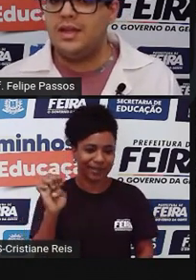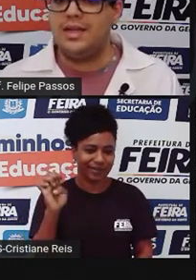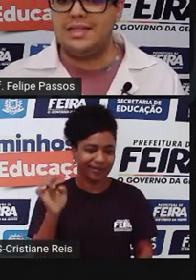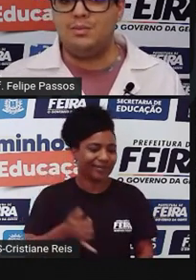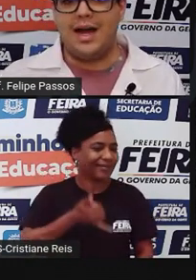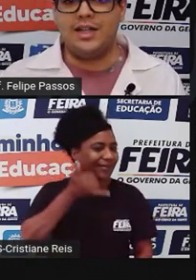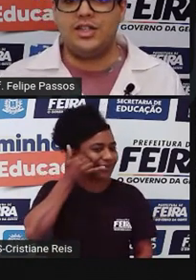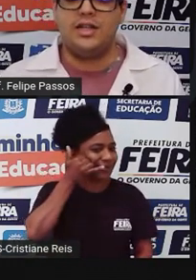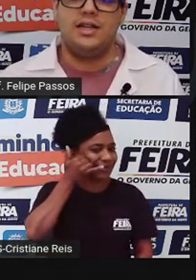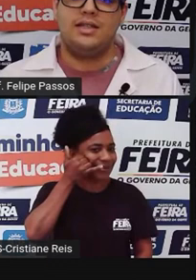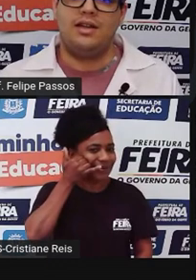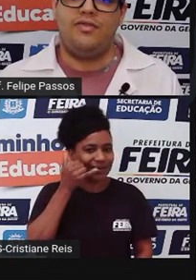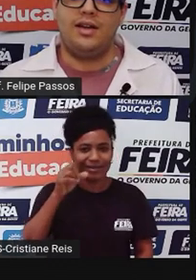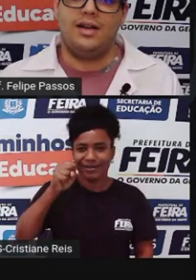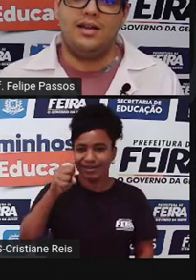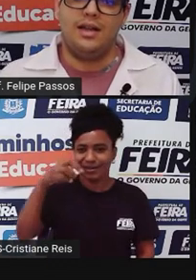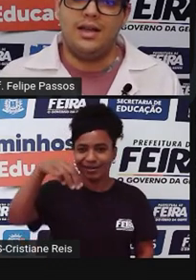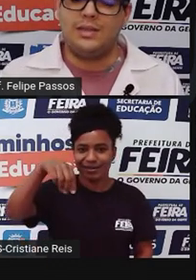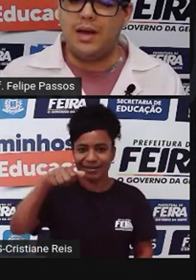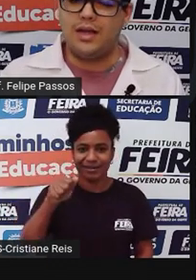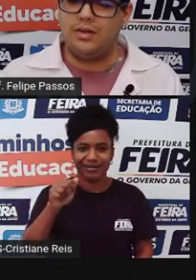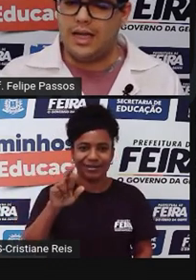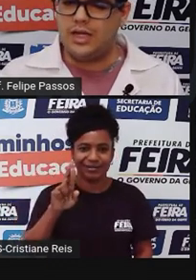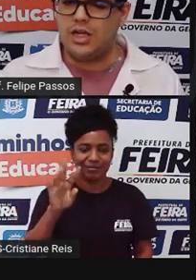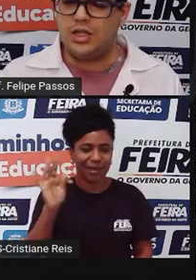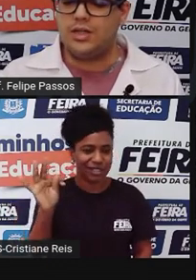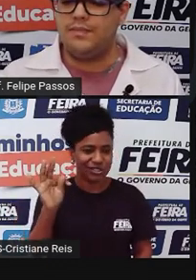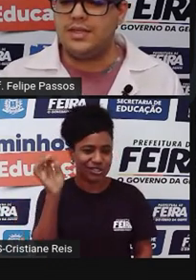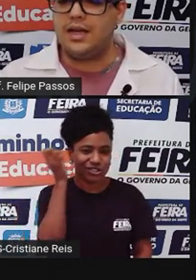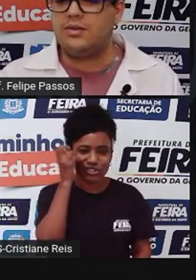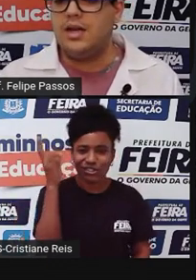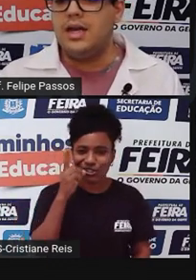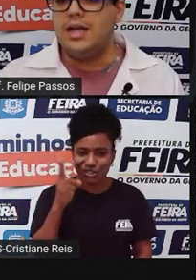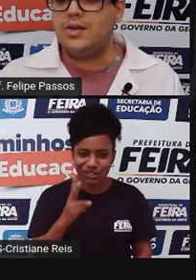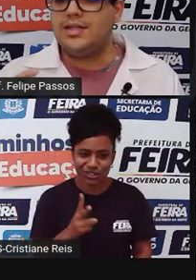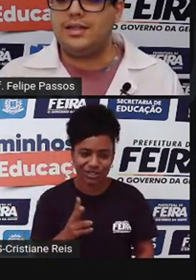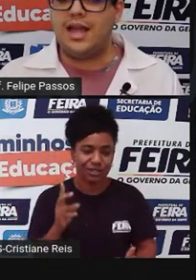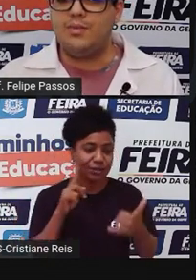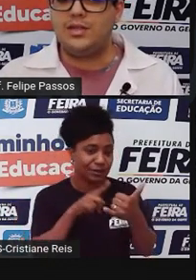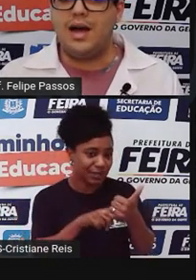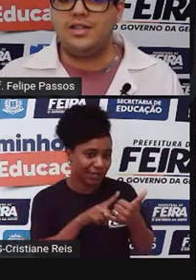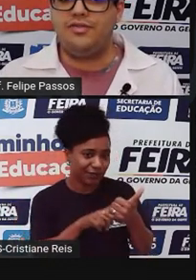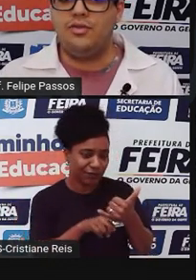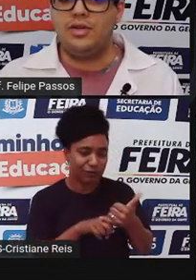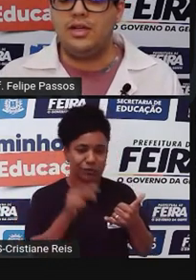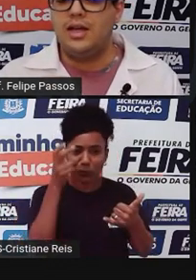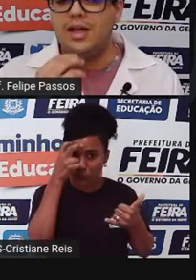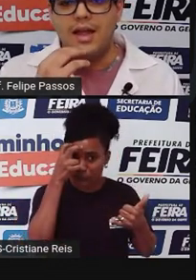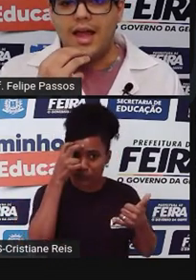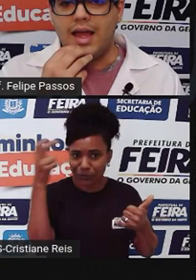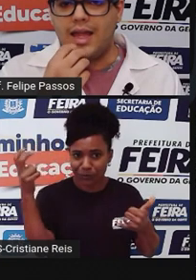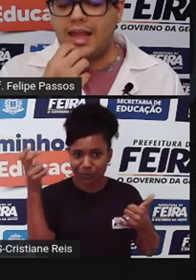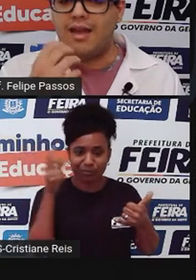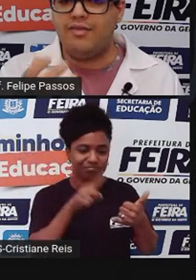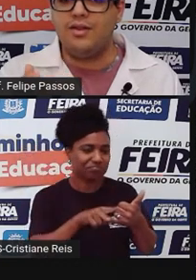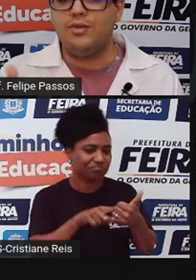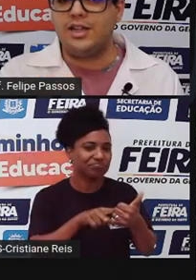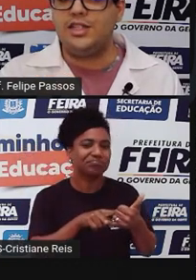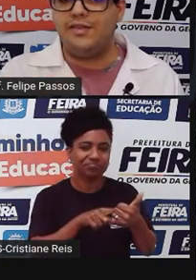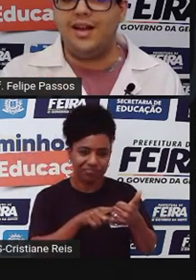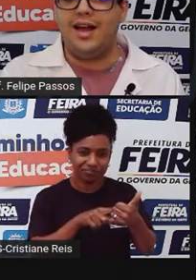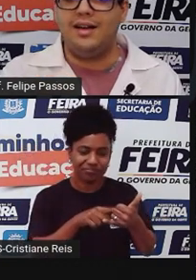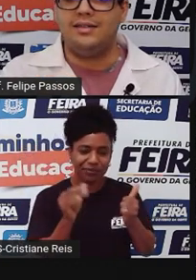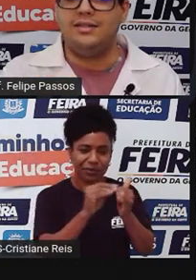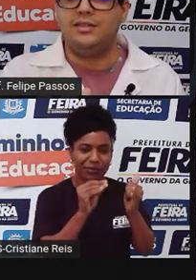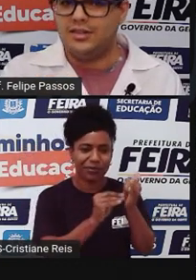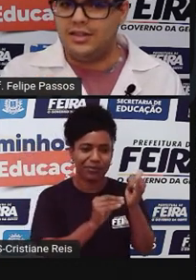telefone smart significa esperto inteligente certo então esse termo smartphone é tem a